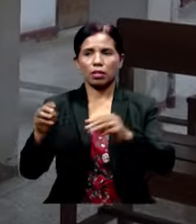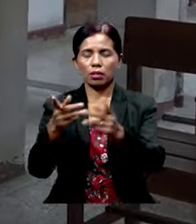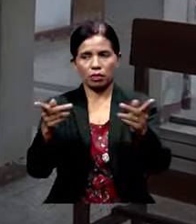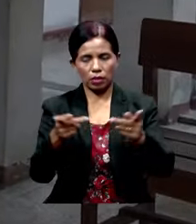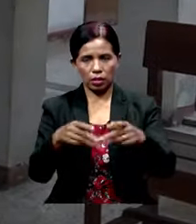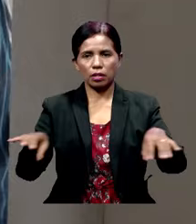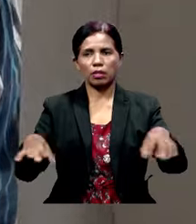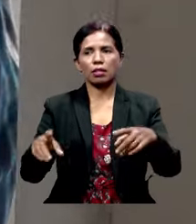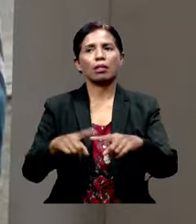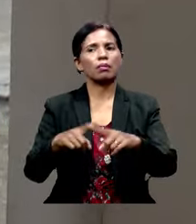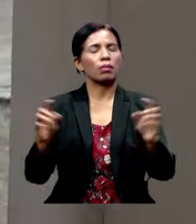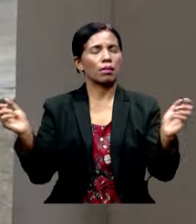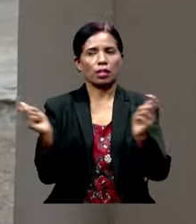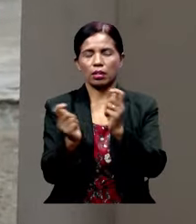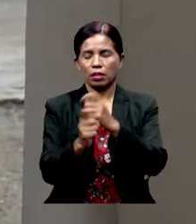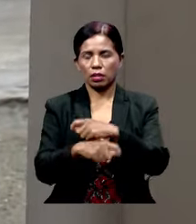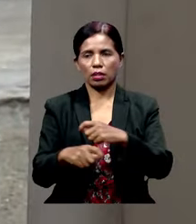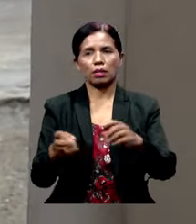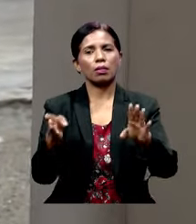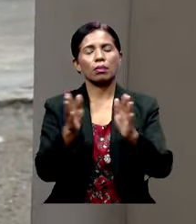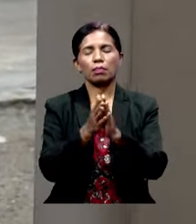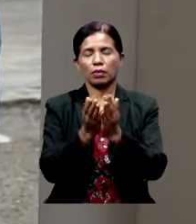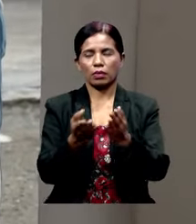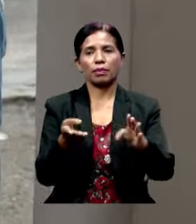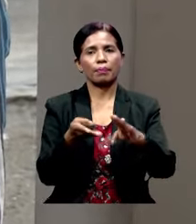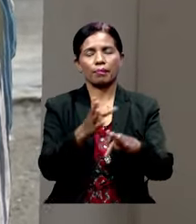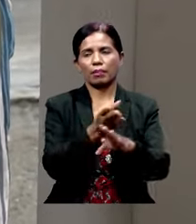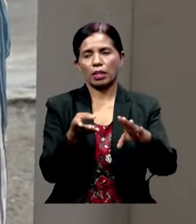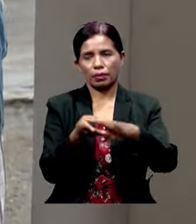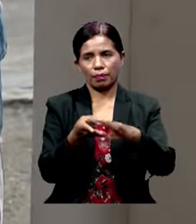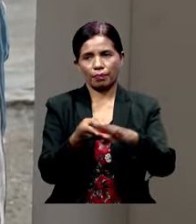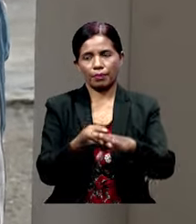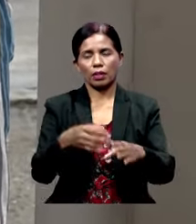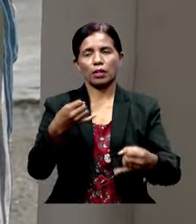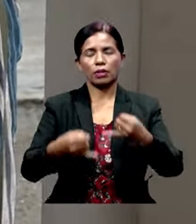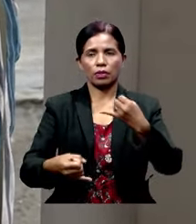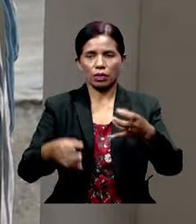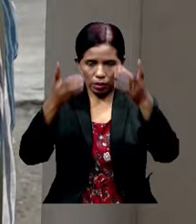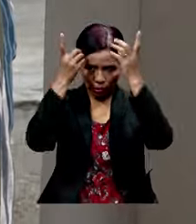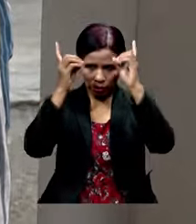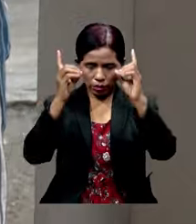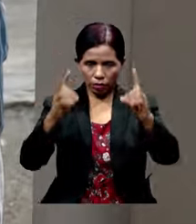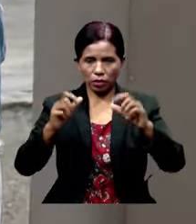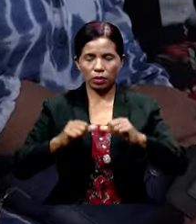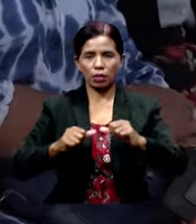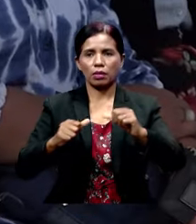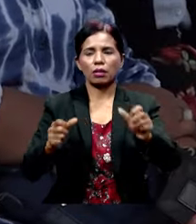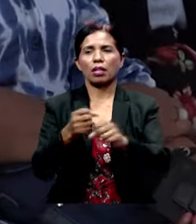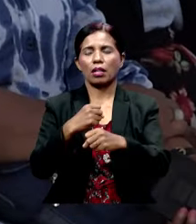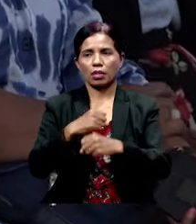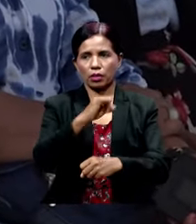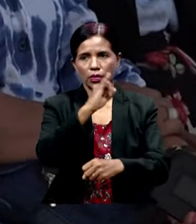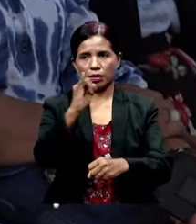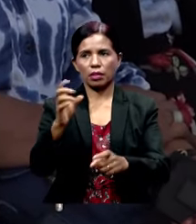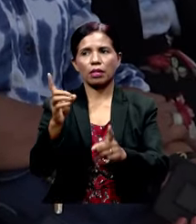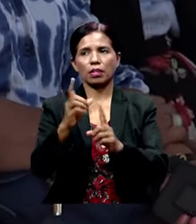serviço, mas pela troca conta bancária. Rafael Ronati Assassin, juiz processo, decide que se continua julgamento, né, e a